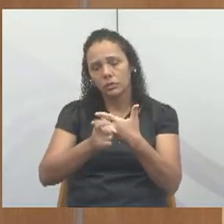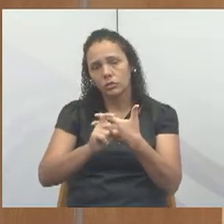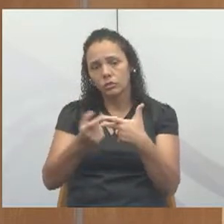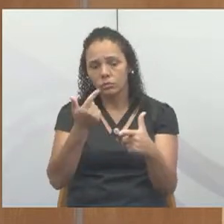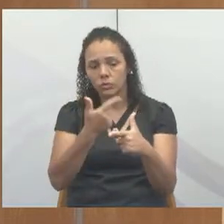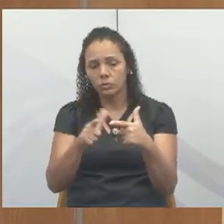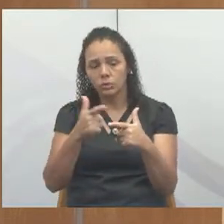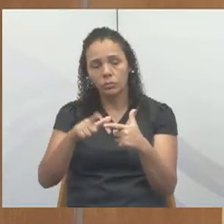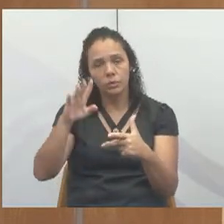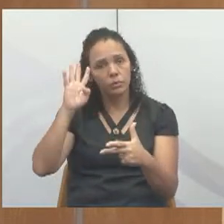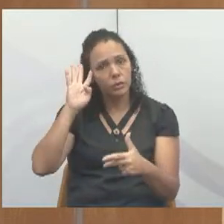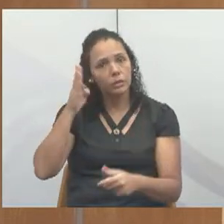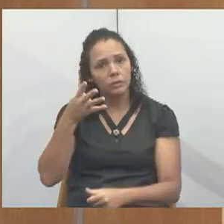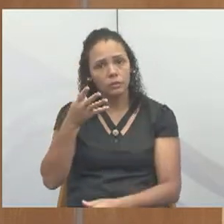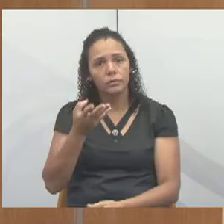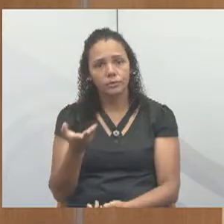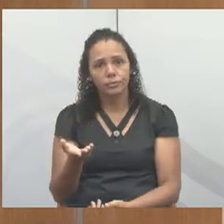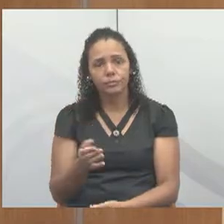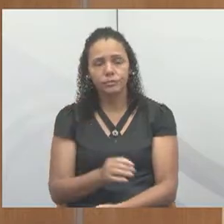esse problema.